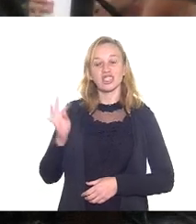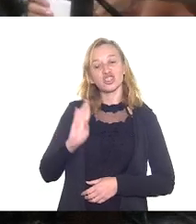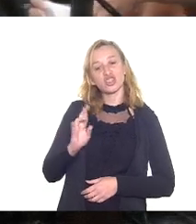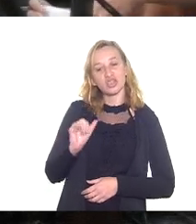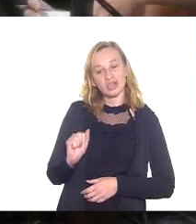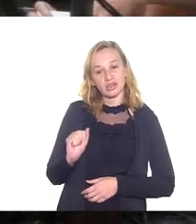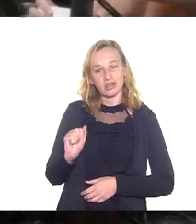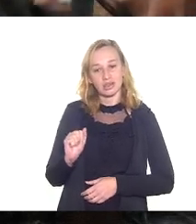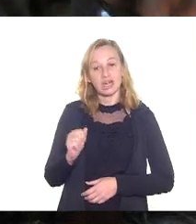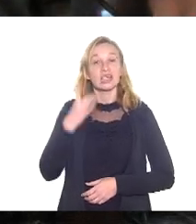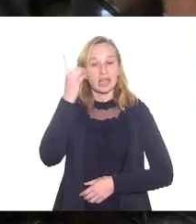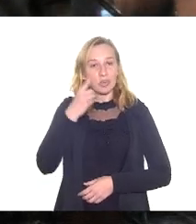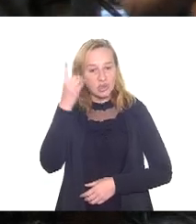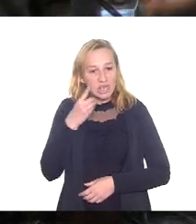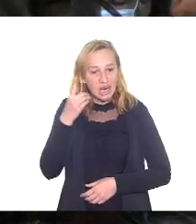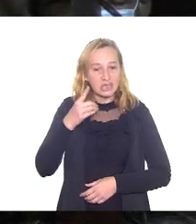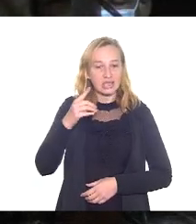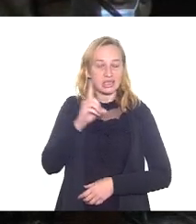Deputado Charles Batista.